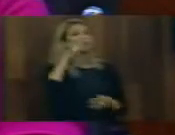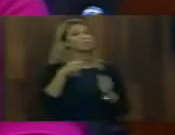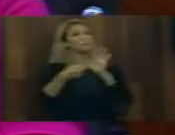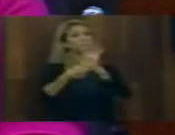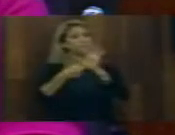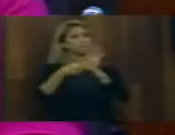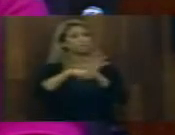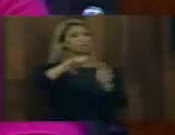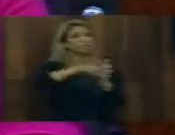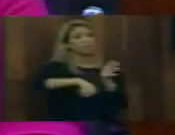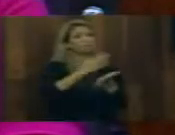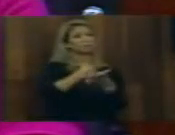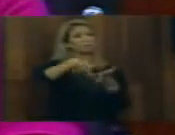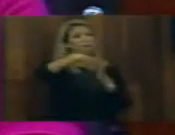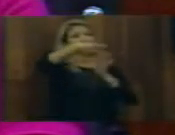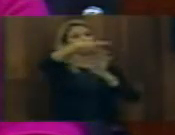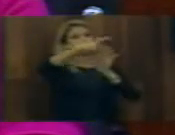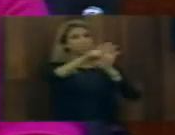total ao projeto de lei